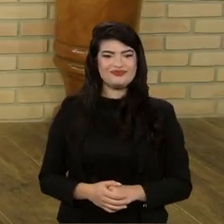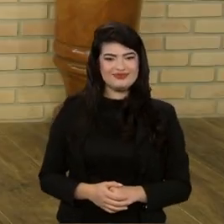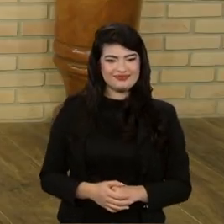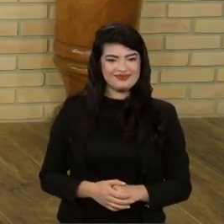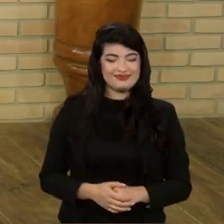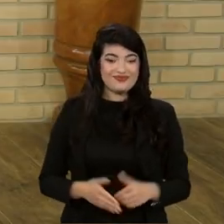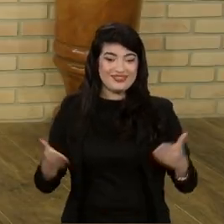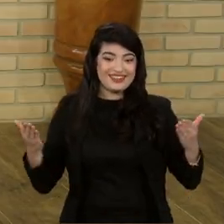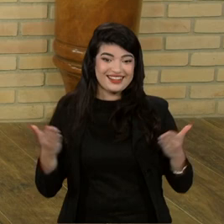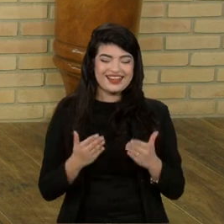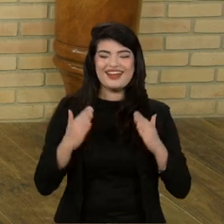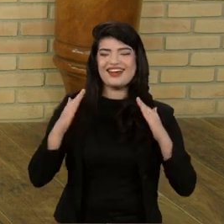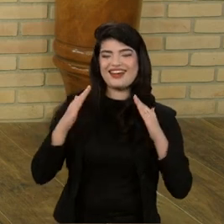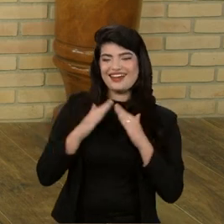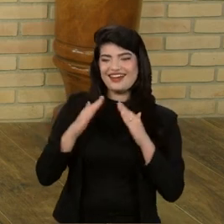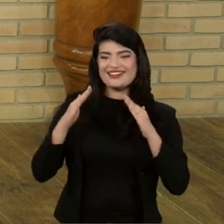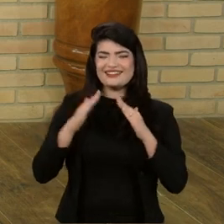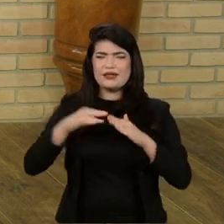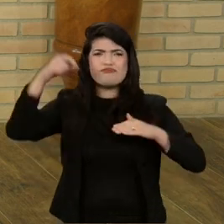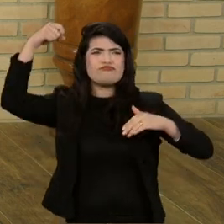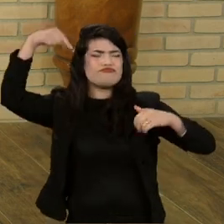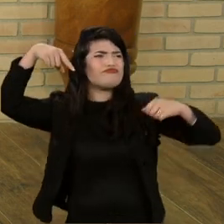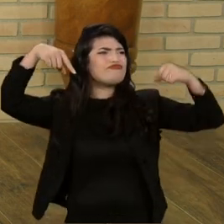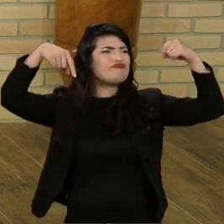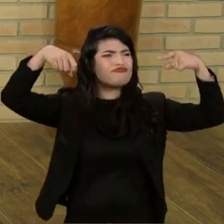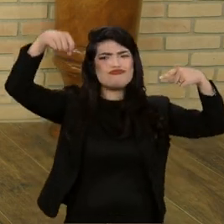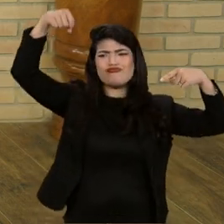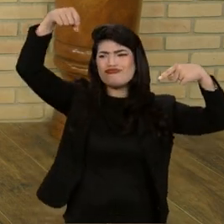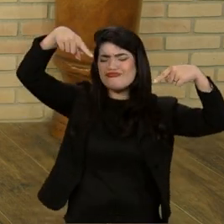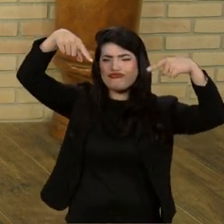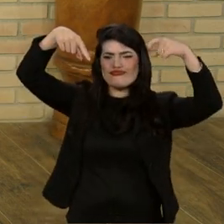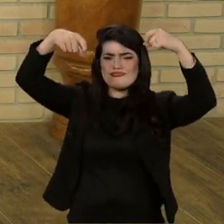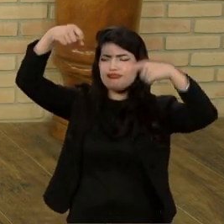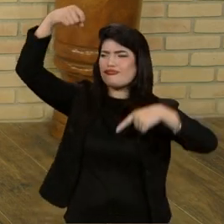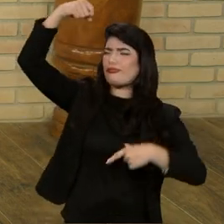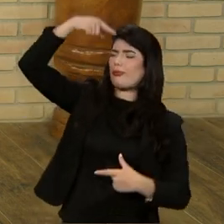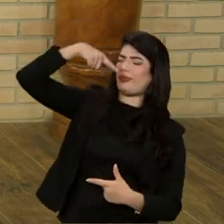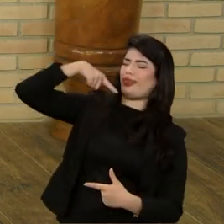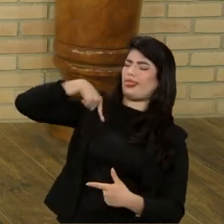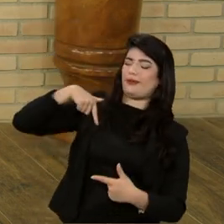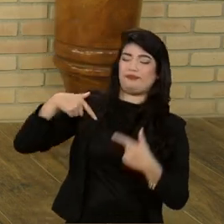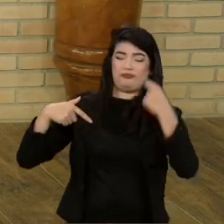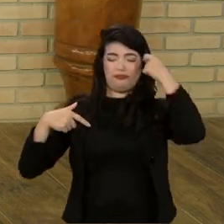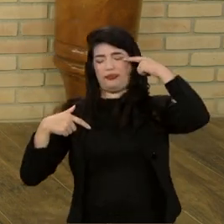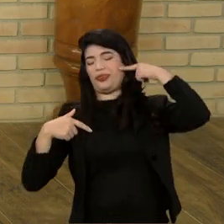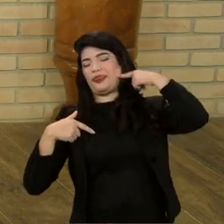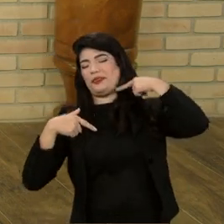Nessa casa tem porteira. Pinga de mim.